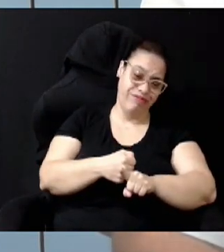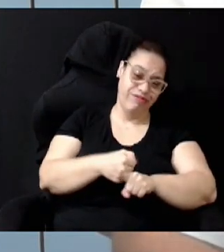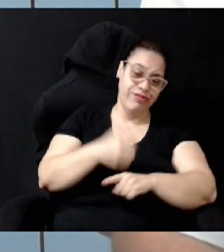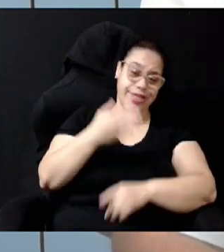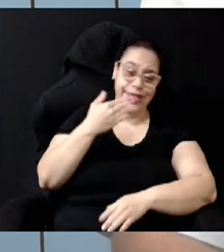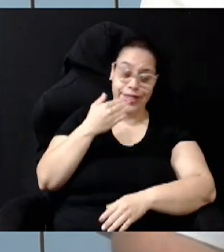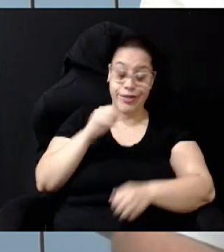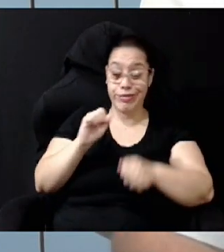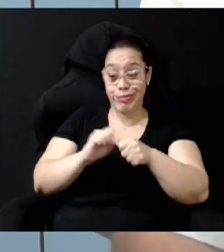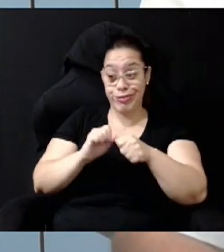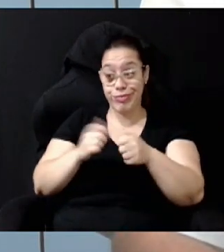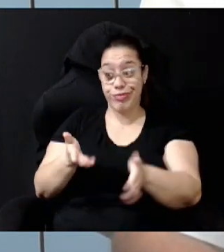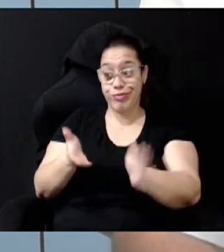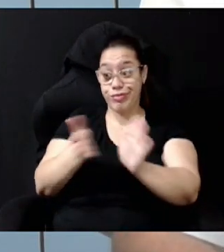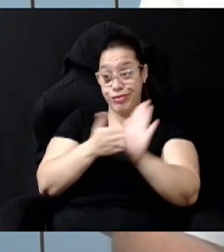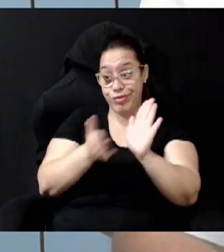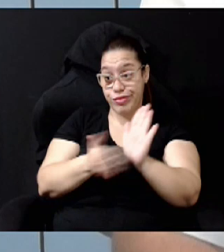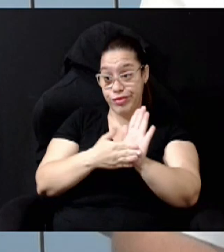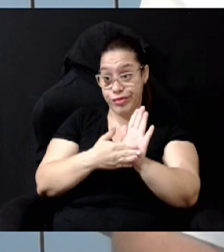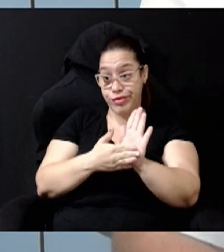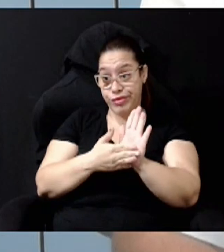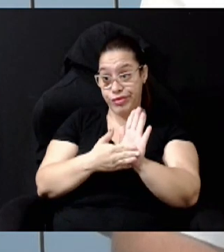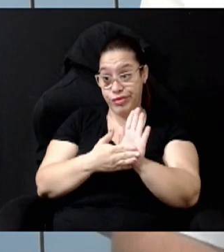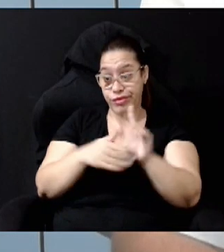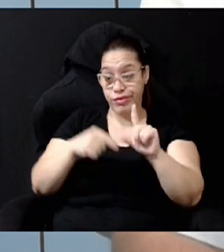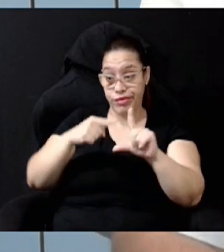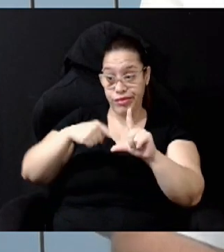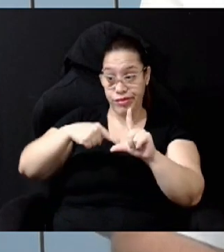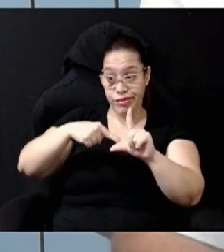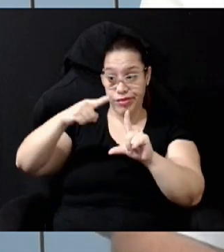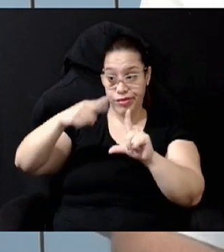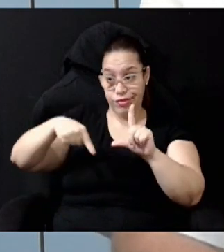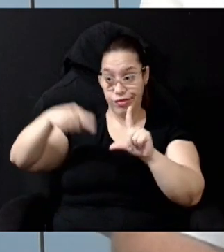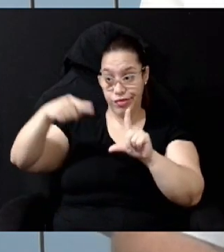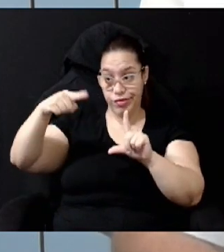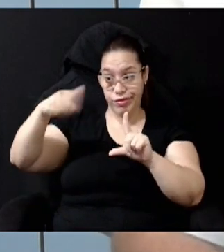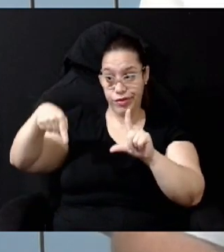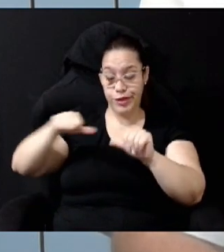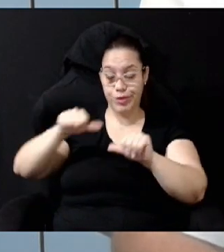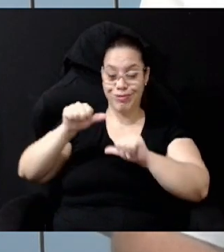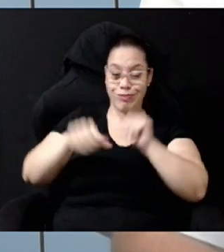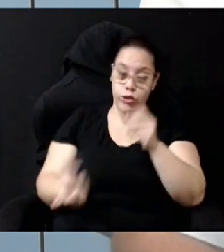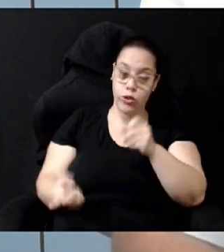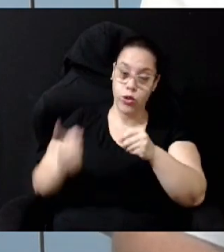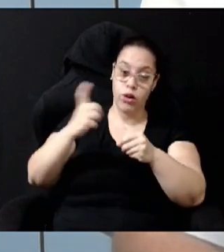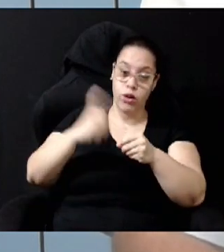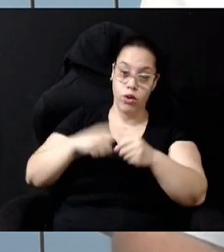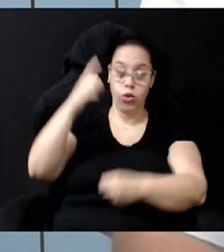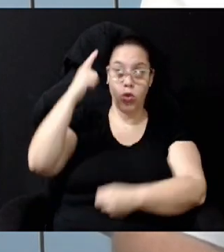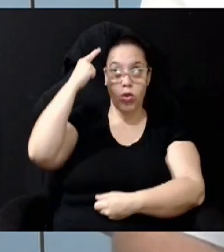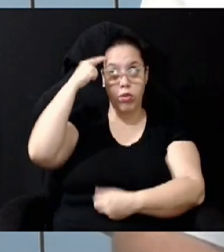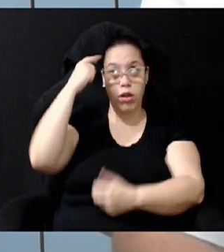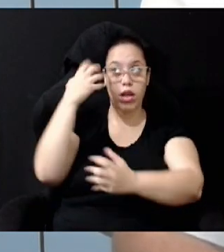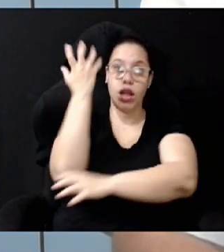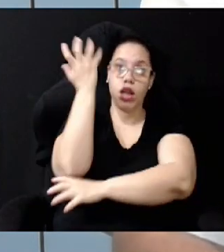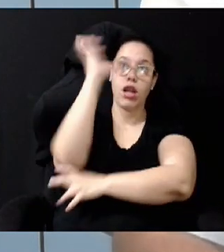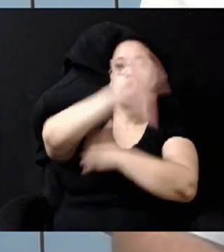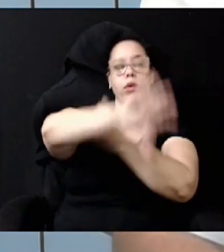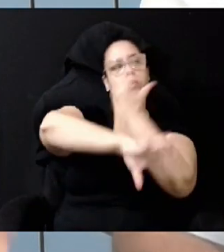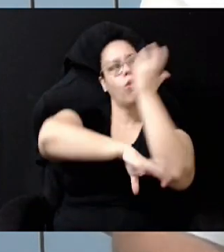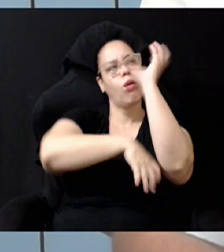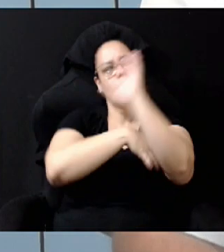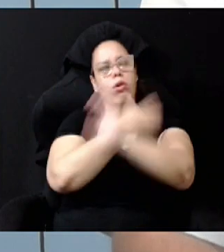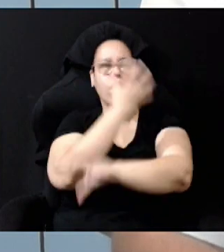dado, um indicador de que nós precisamos reverter isso. Voltar a pensar na arborização urbana,